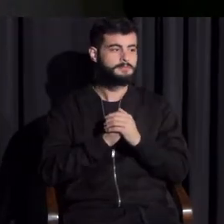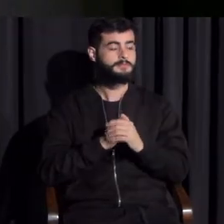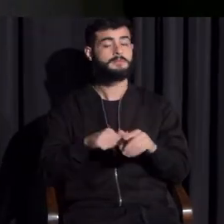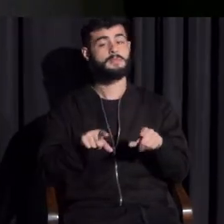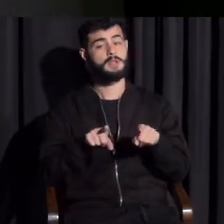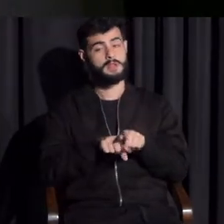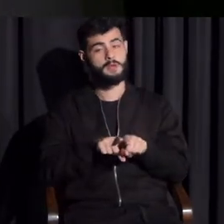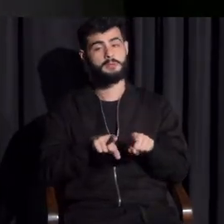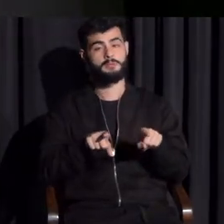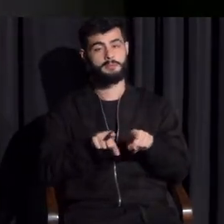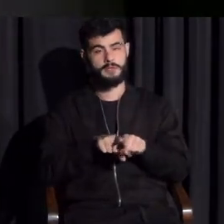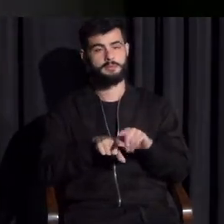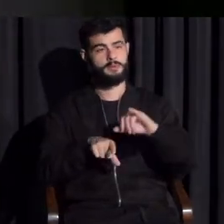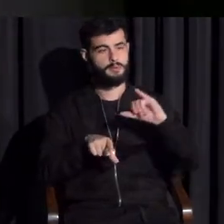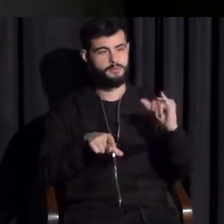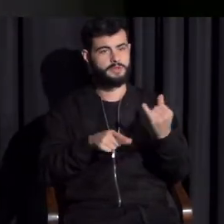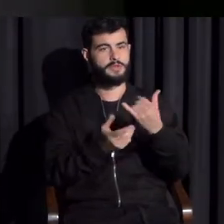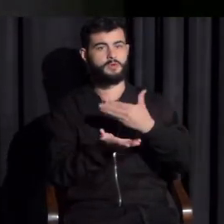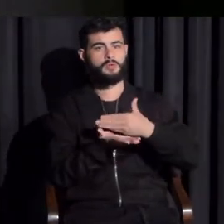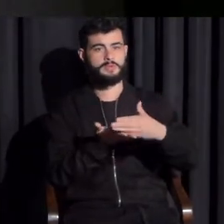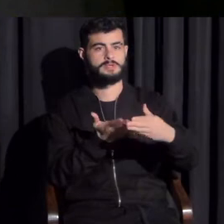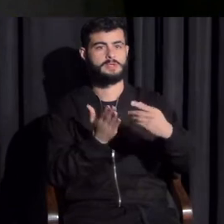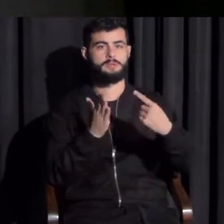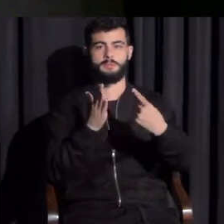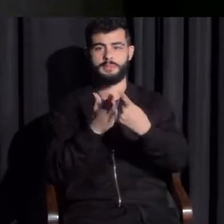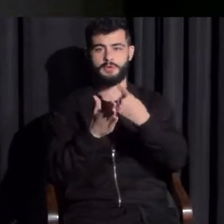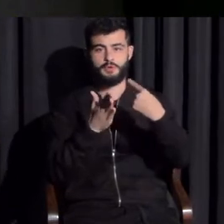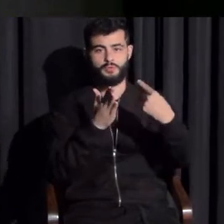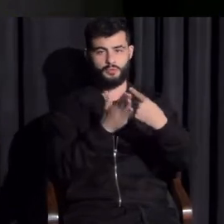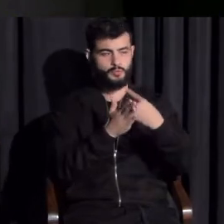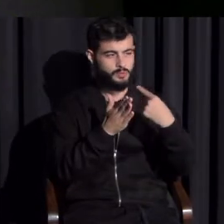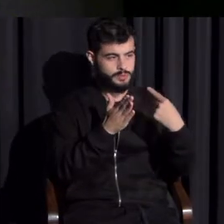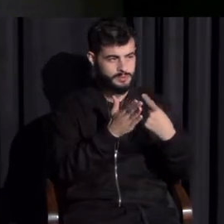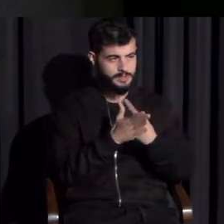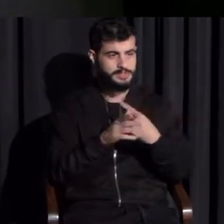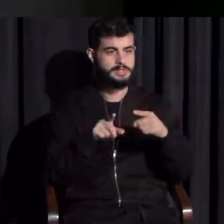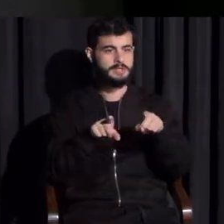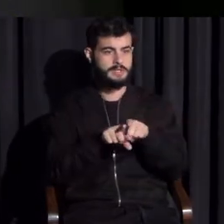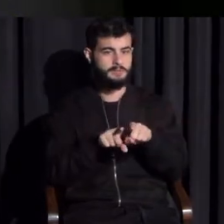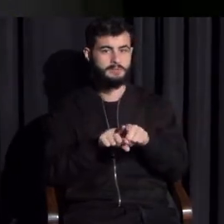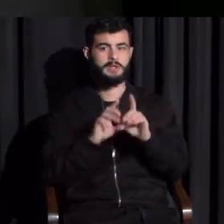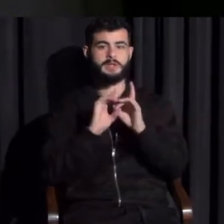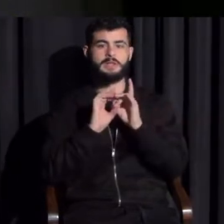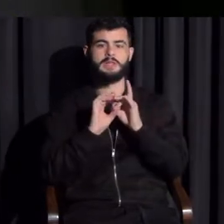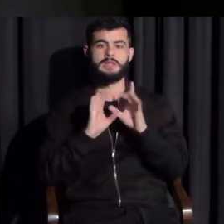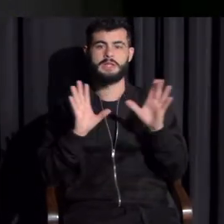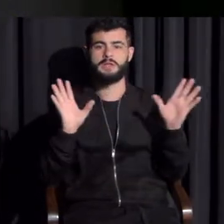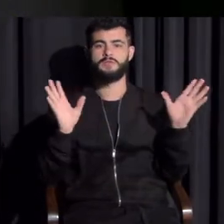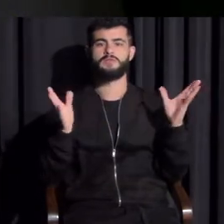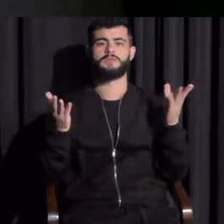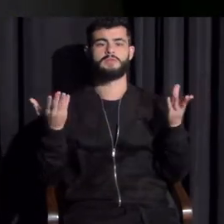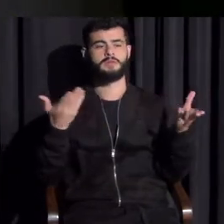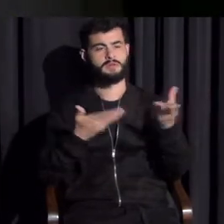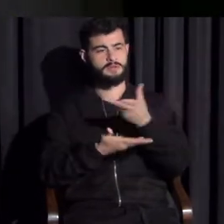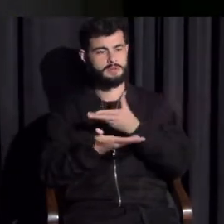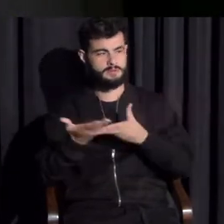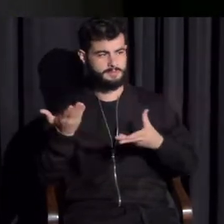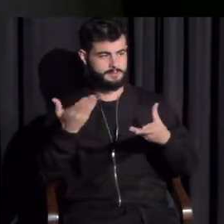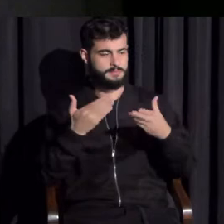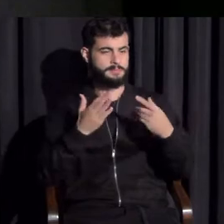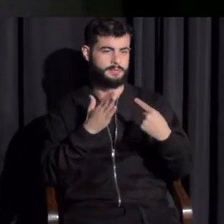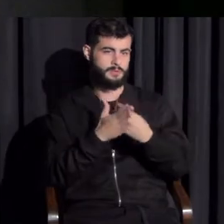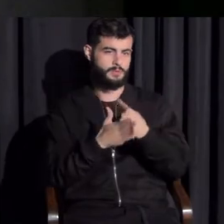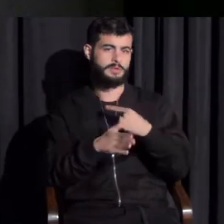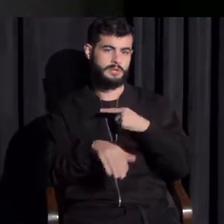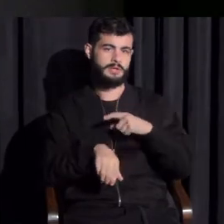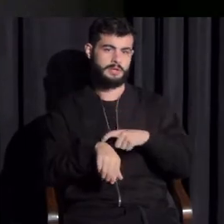caminhos, né, das perguntas, e também convidar todos aqui a poder perguntar dentro desse tempo limitado que a gente tem, e